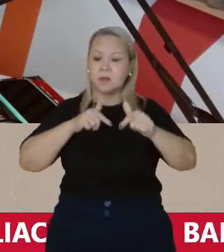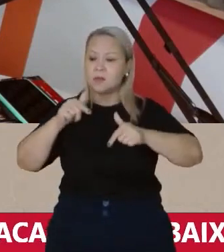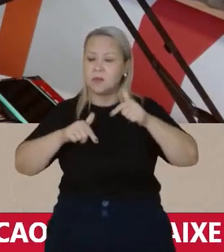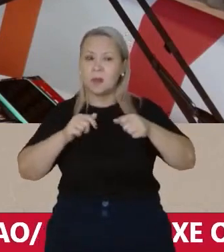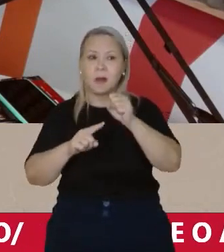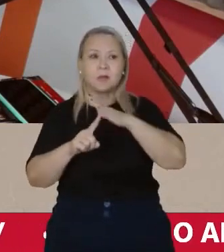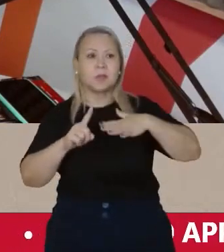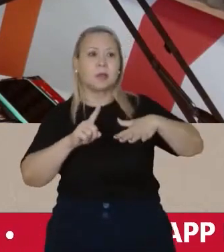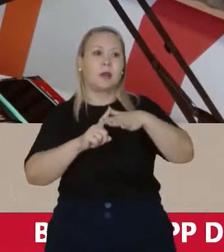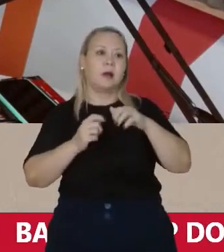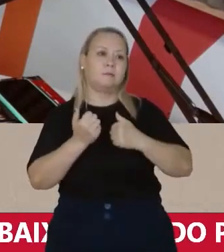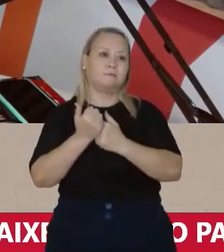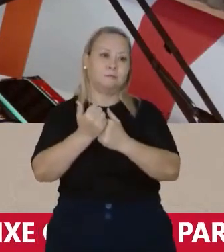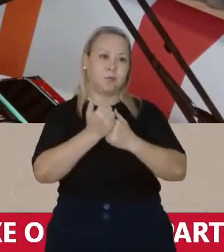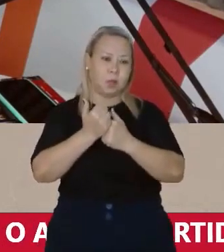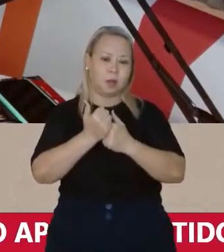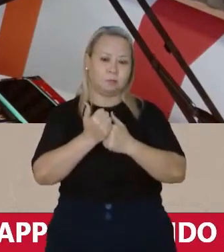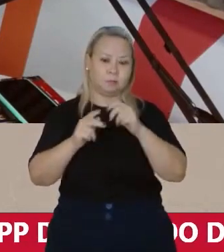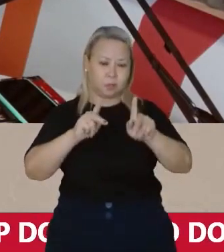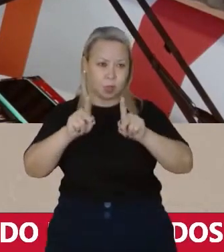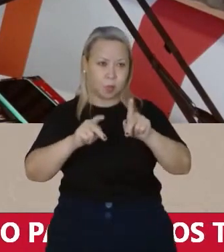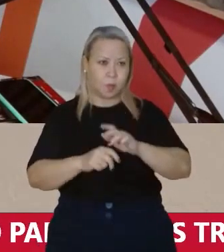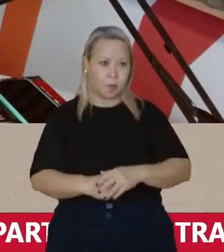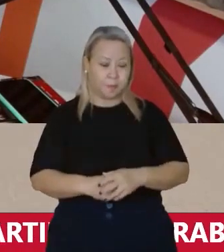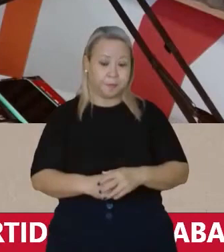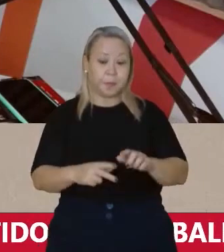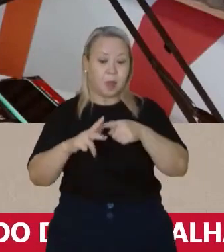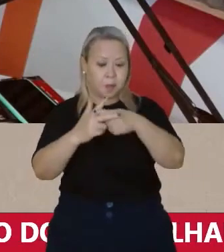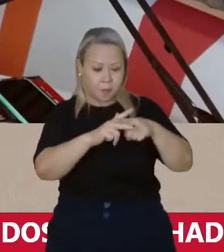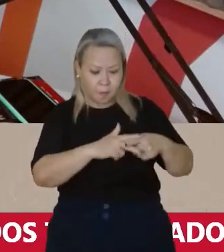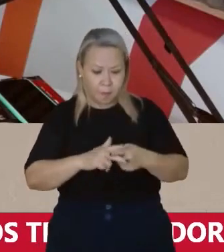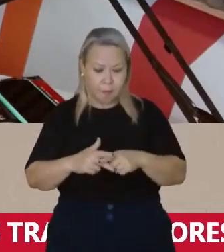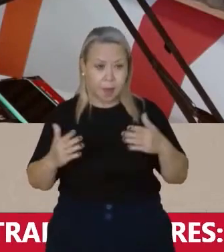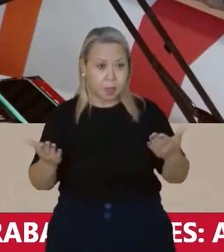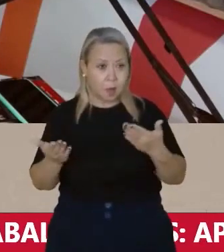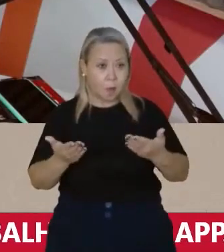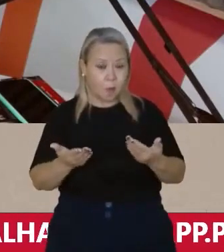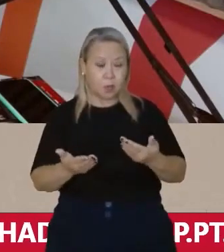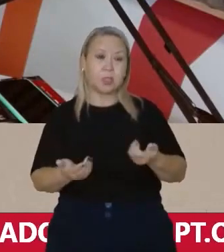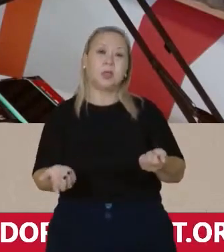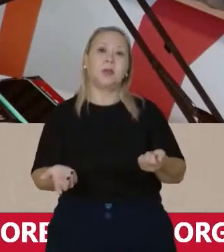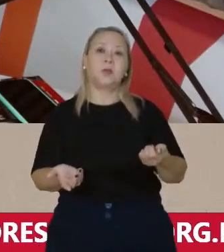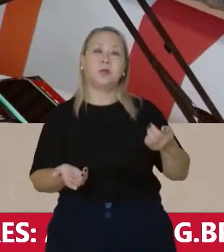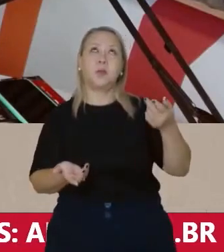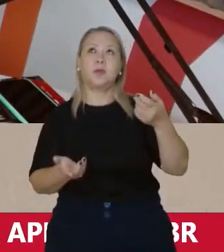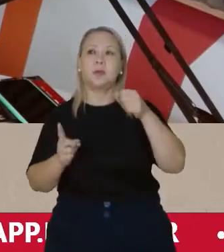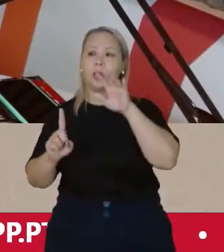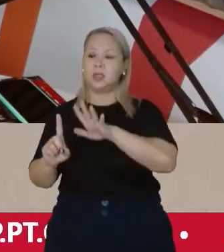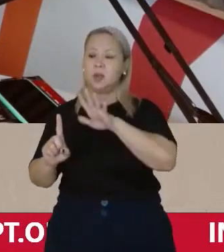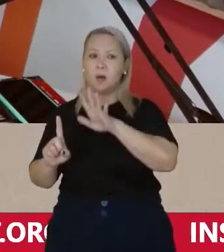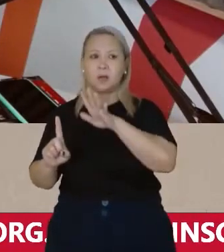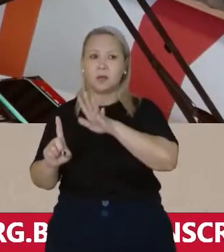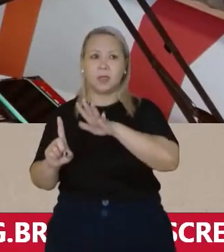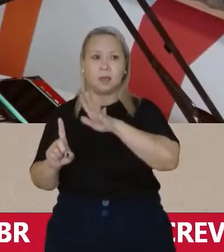social. A minha ferramenta hoje, de muitas ialorixás, é o trabalho social. É cesta básica,